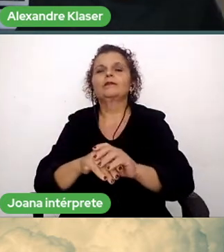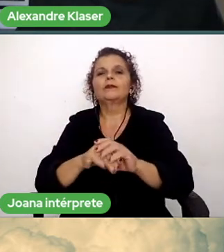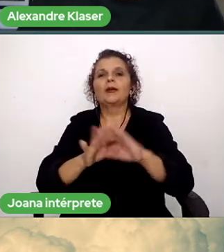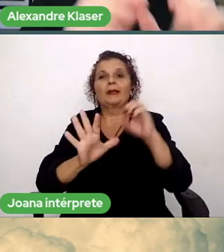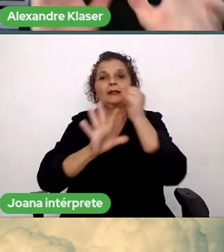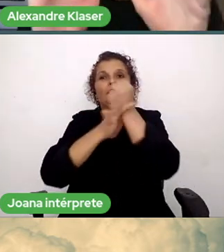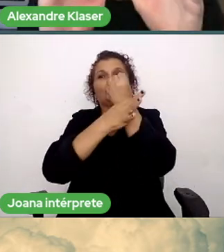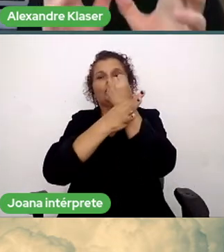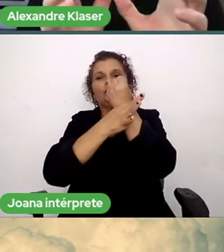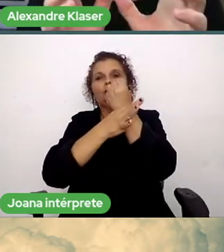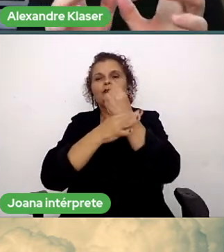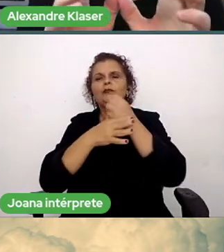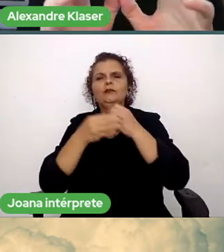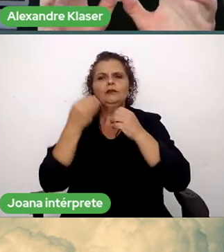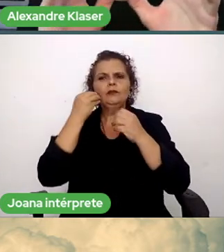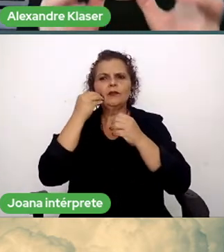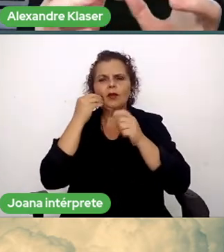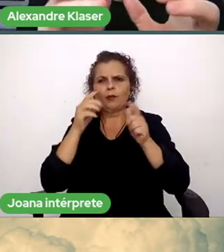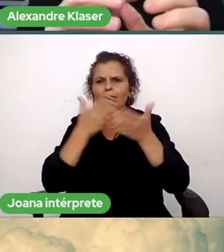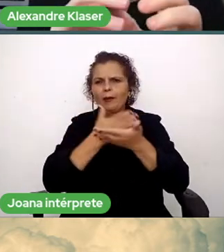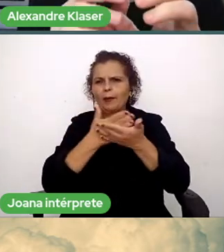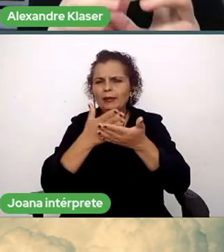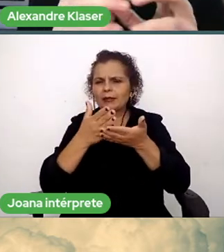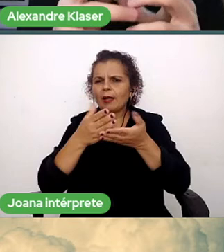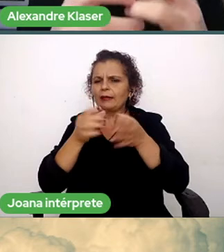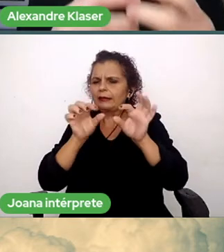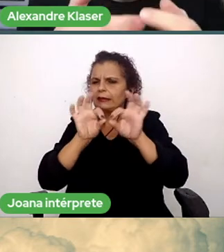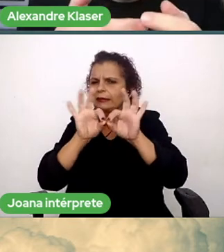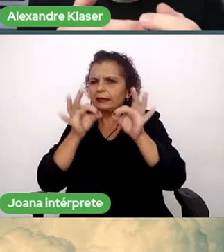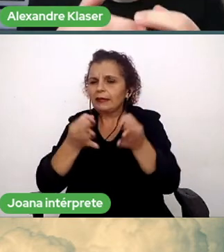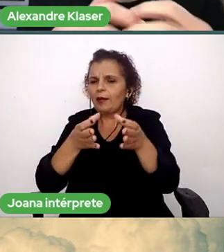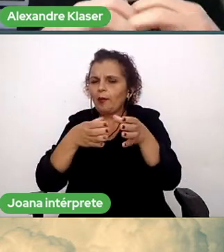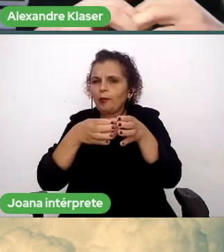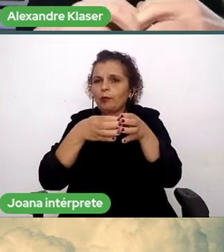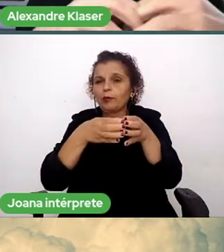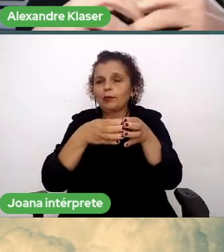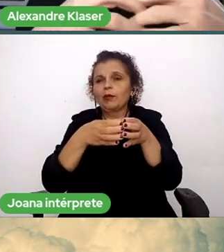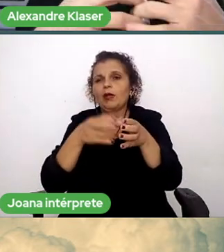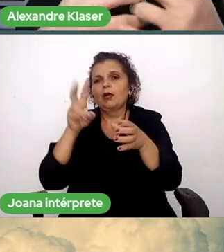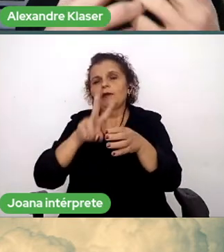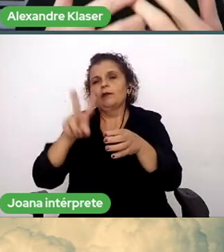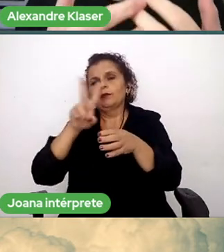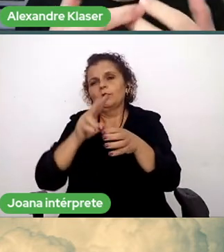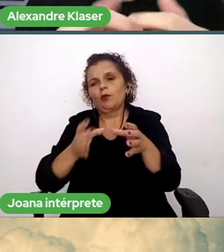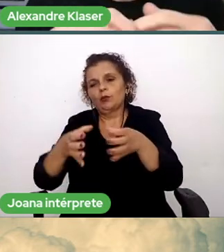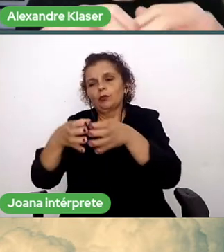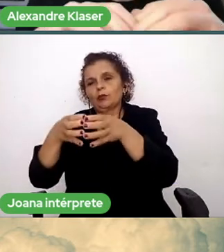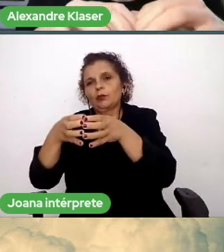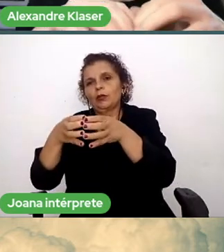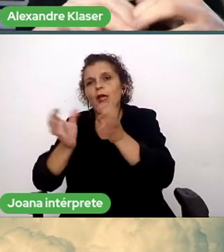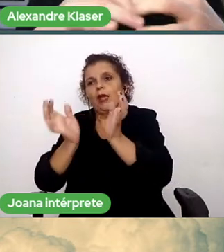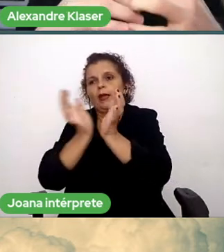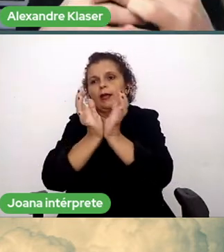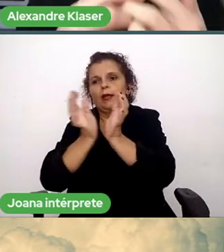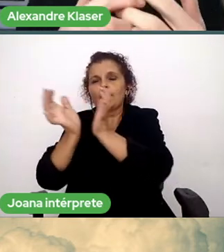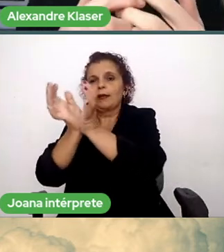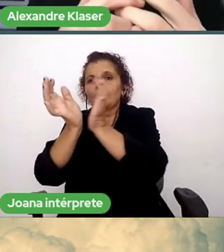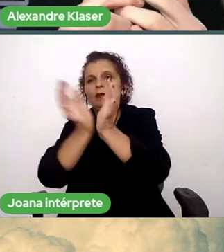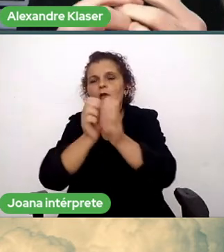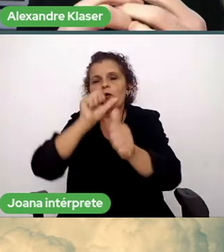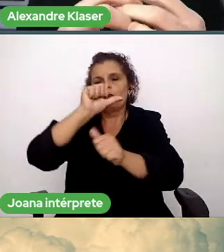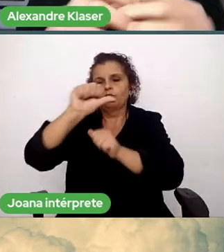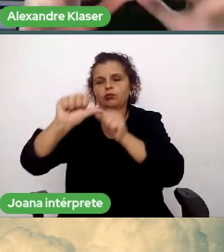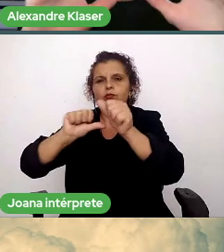essa oportunidade, eu vou começar pequeno. Eu vou começar por uma parte, eu vou pegar uma parte da minha cadeia de valor, uma parte das minhas equipes e vou mudar parcialmente o